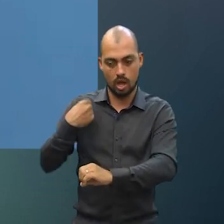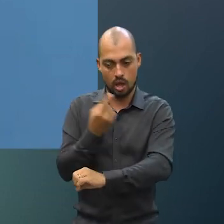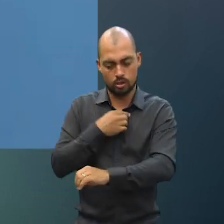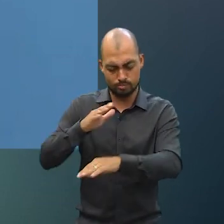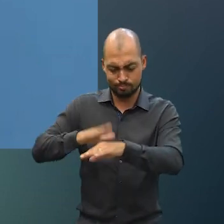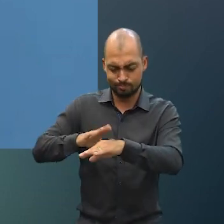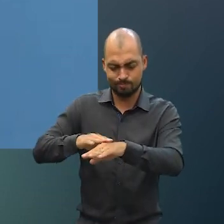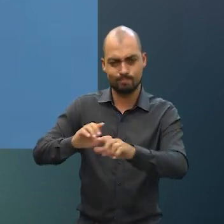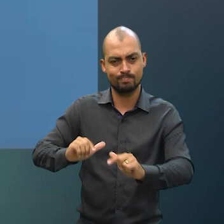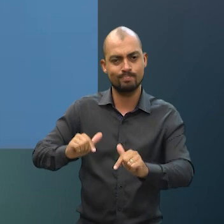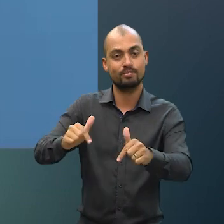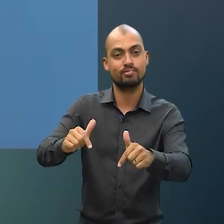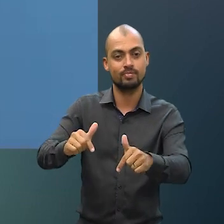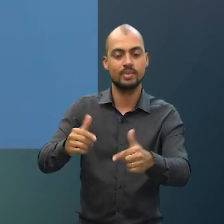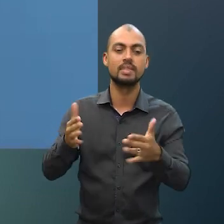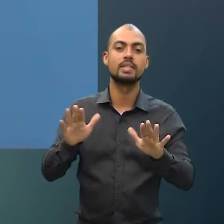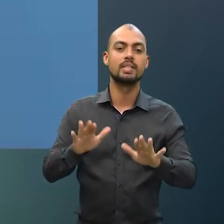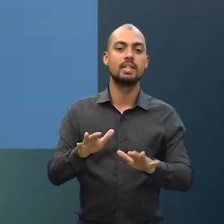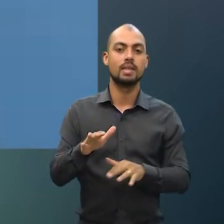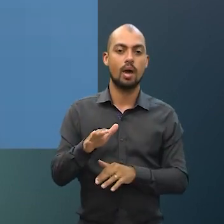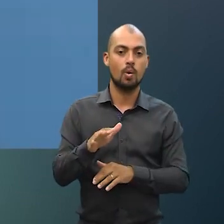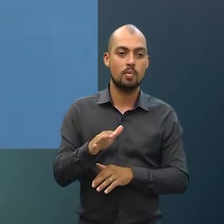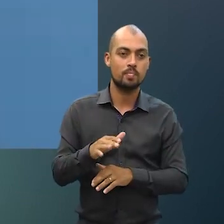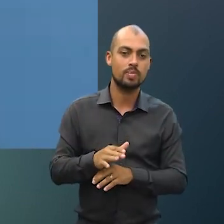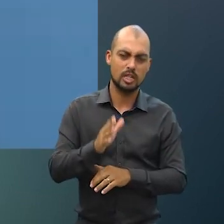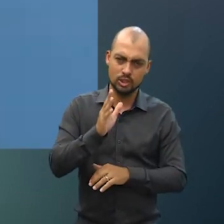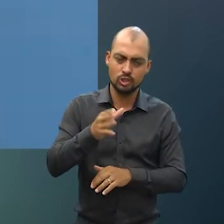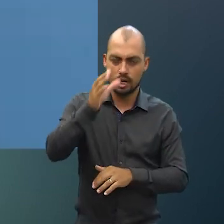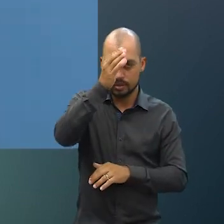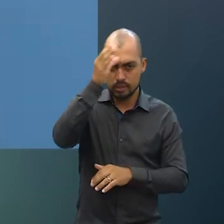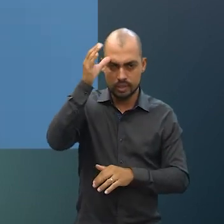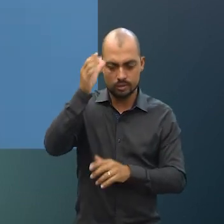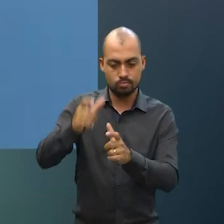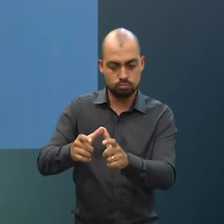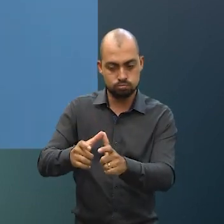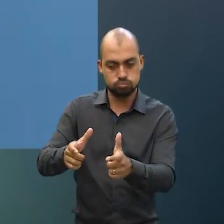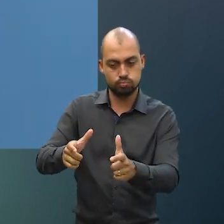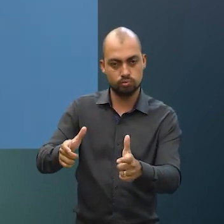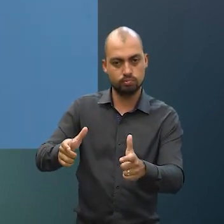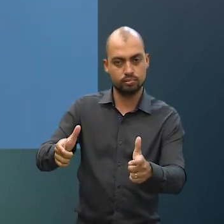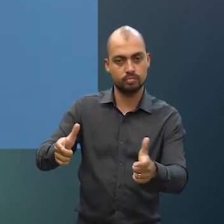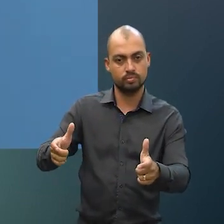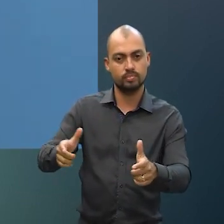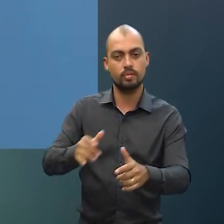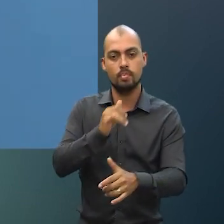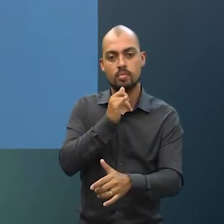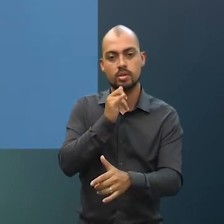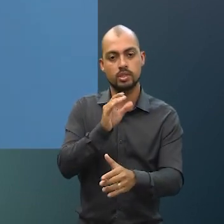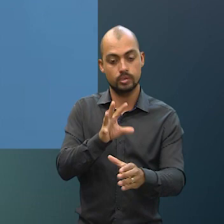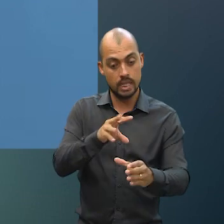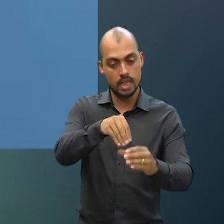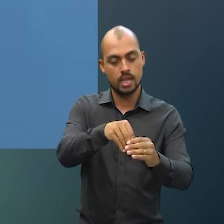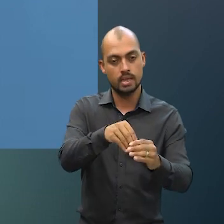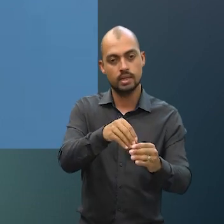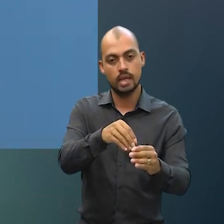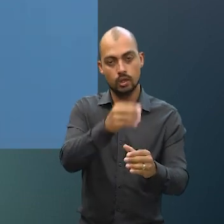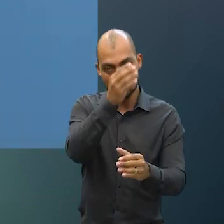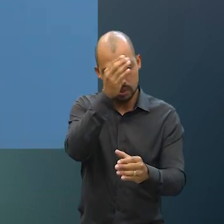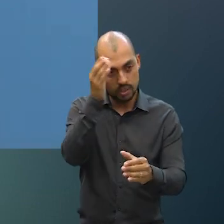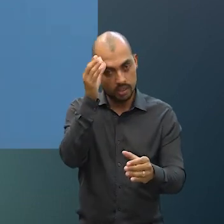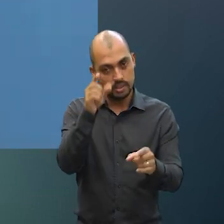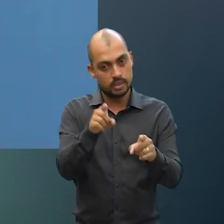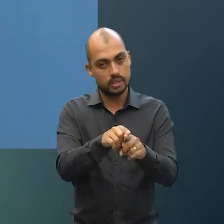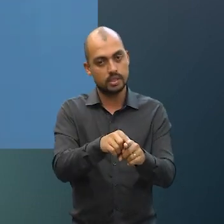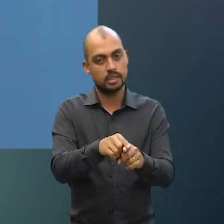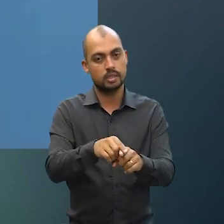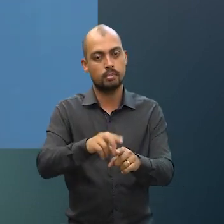que a nossa participação dentro de clientes já consolidados crescesse. Então, nós crescemos nosso share dentro dos clientes existentes e